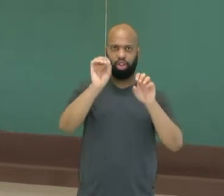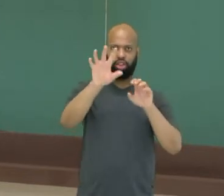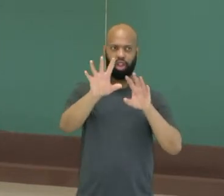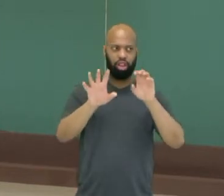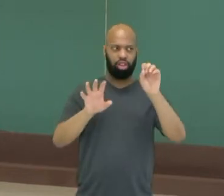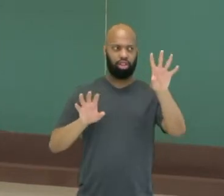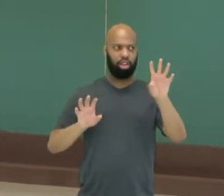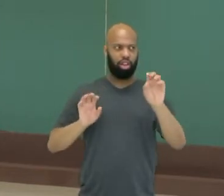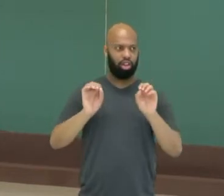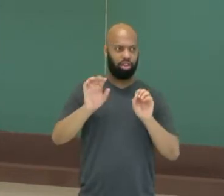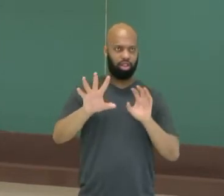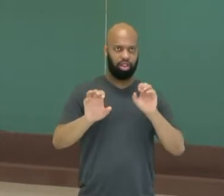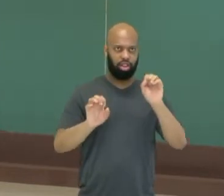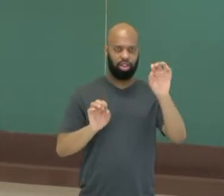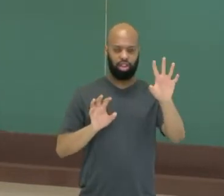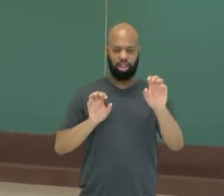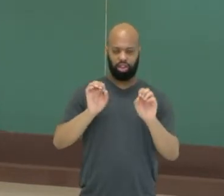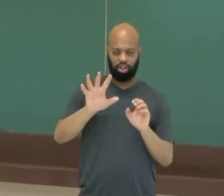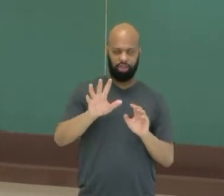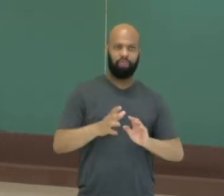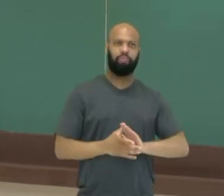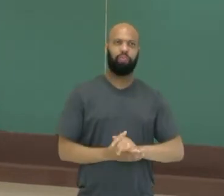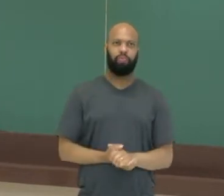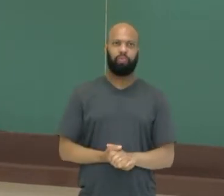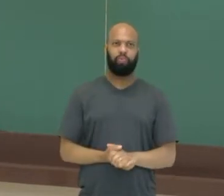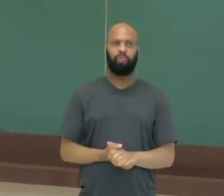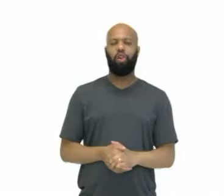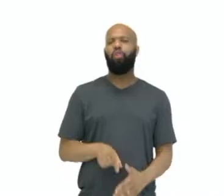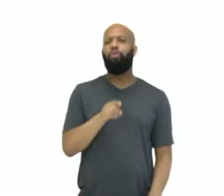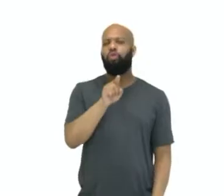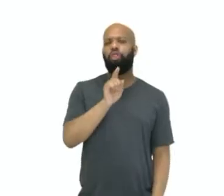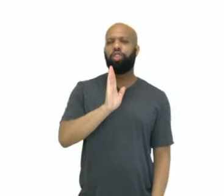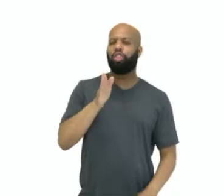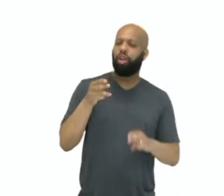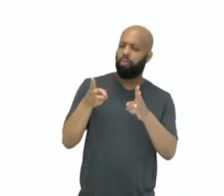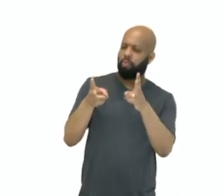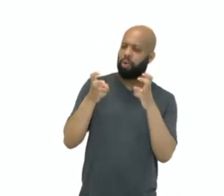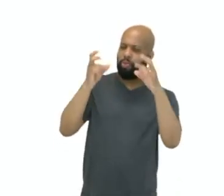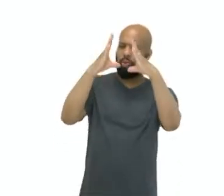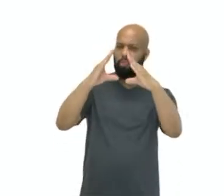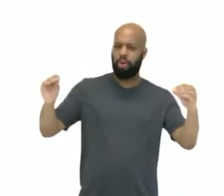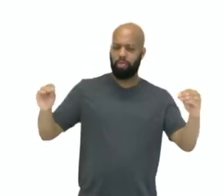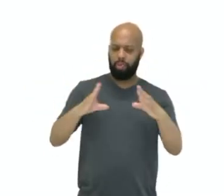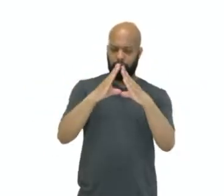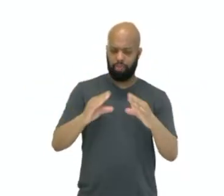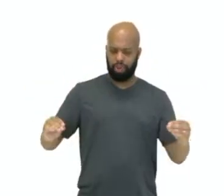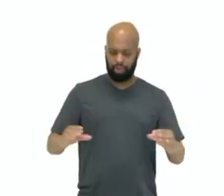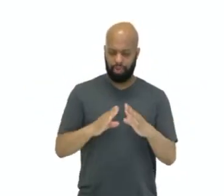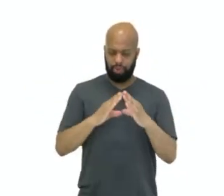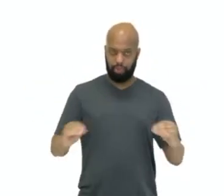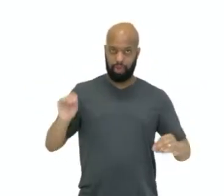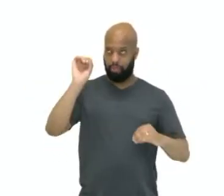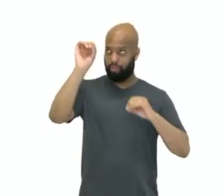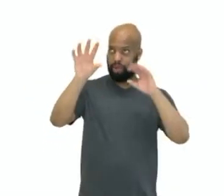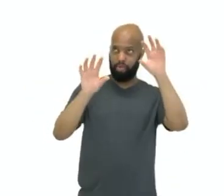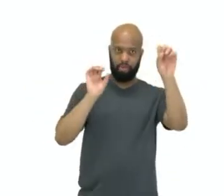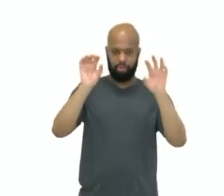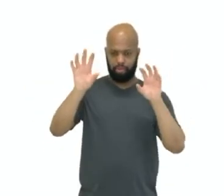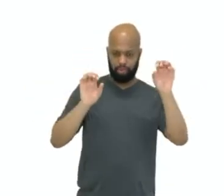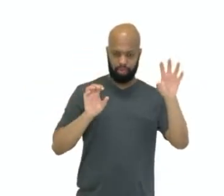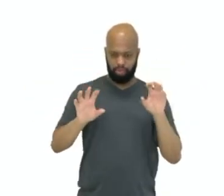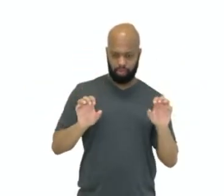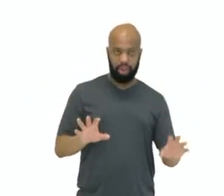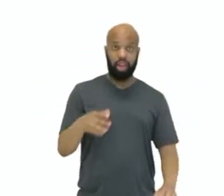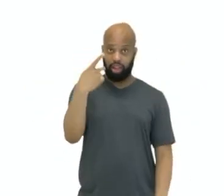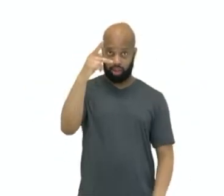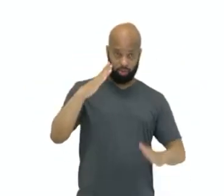para você enquanto eu leio o texto. Você já montou a árvore de Natal com a sua família? É um costume na sua